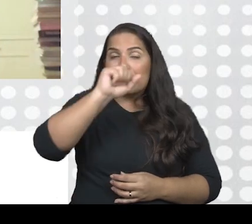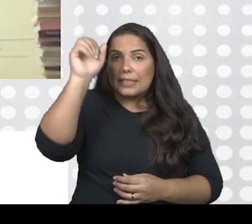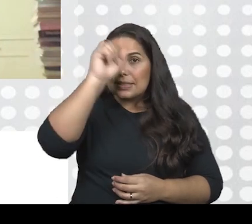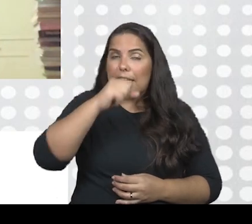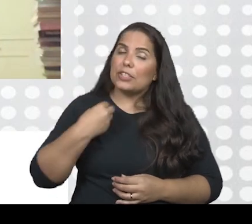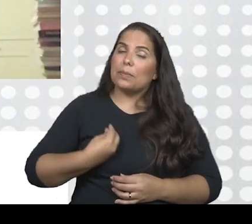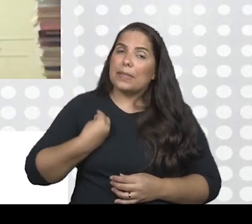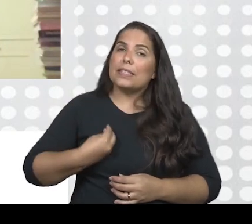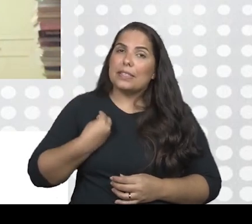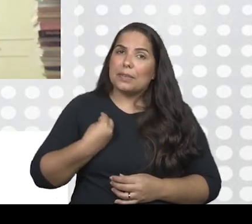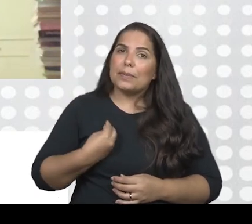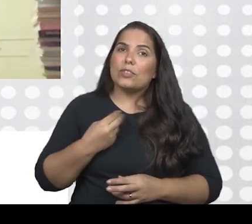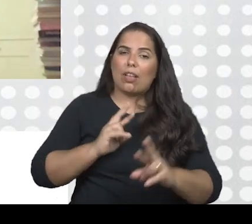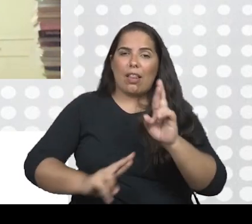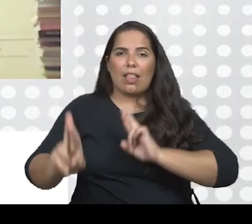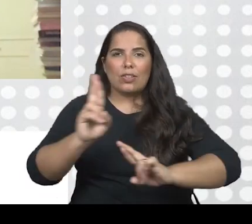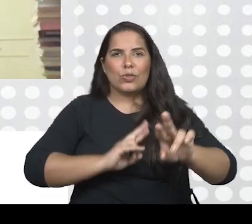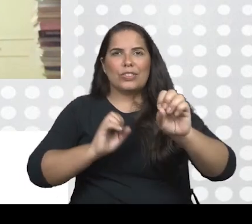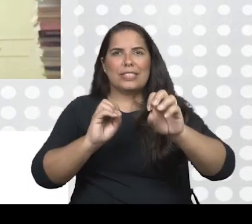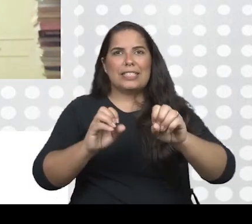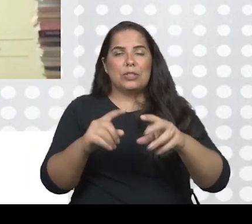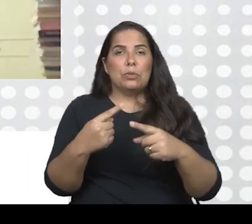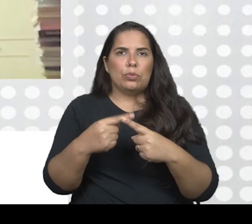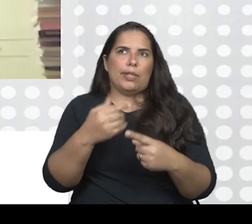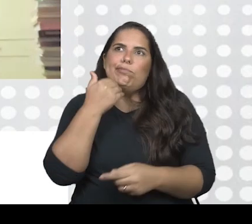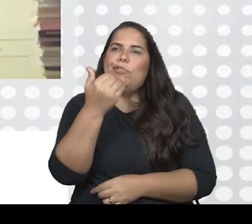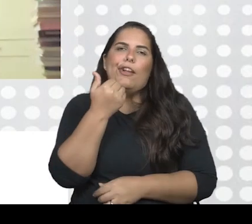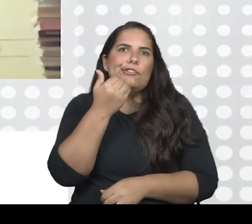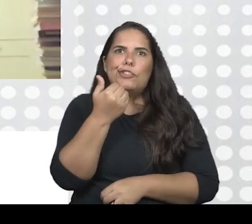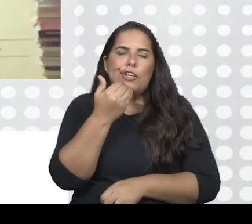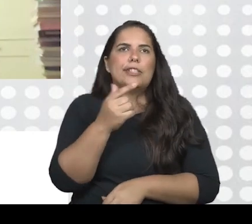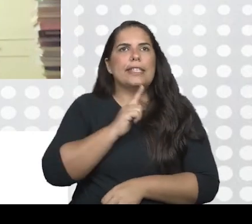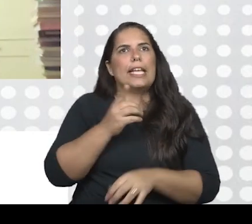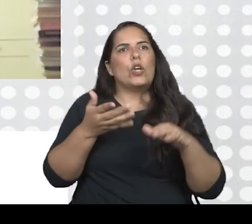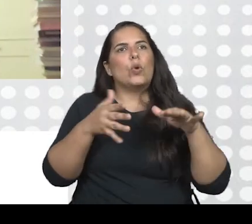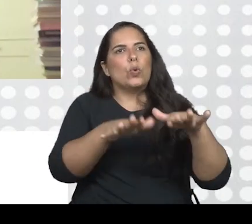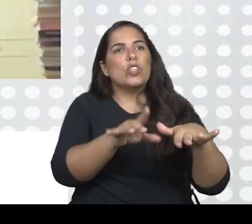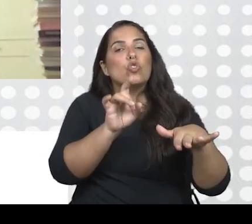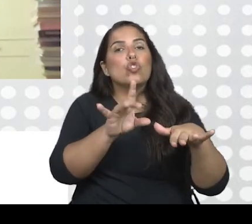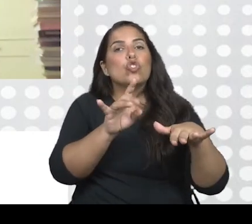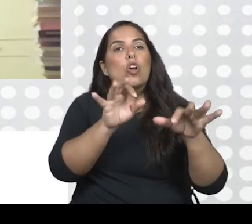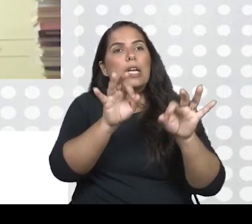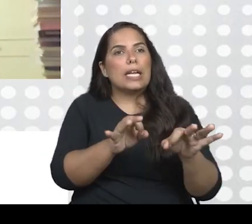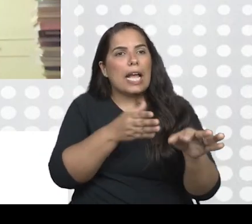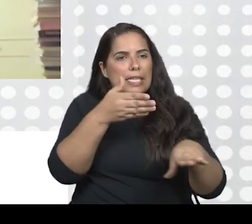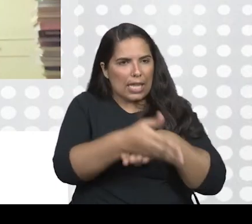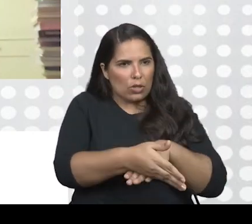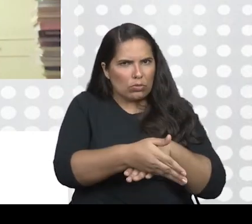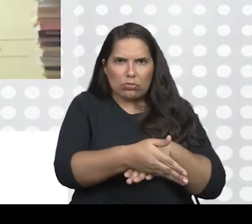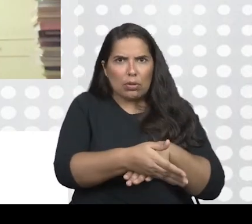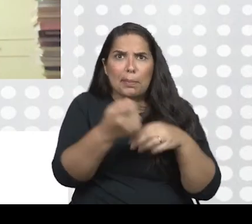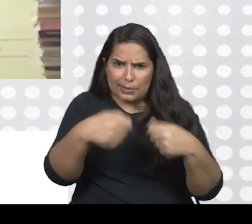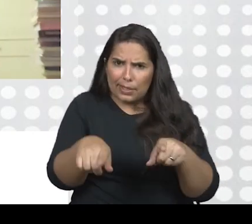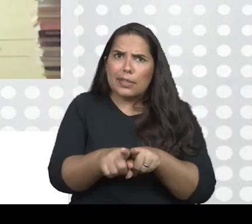aprendizagem e participação nas relações de ensino, porque não adianta nada eu ter inclusão só garantindo acesso, eu